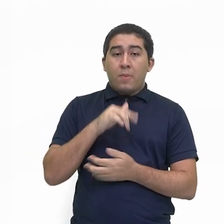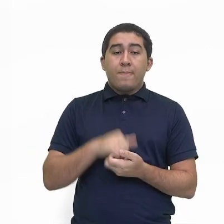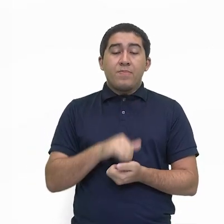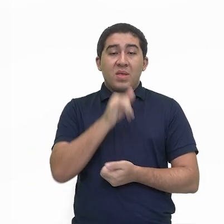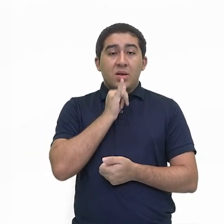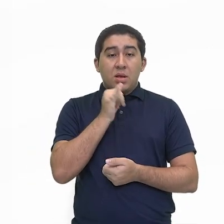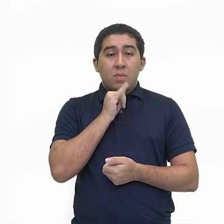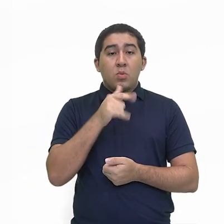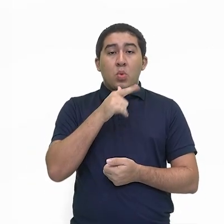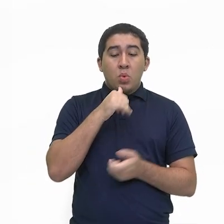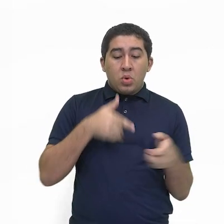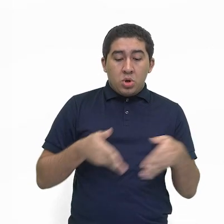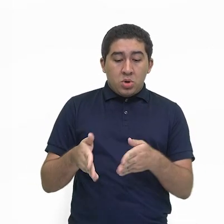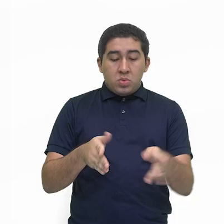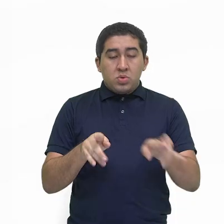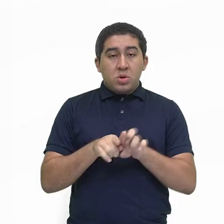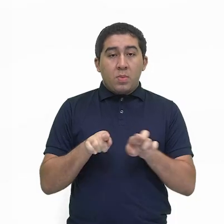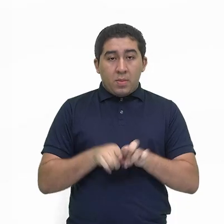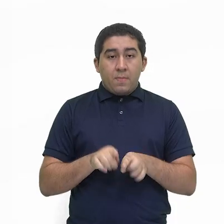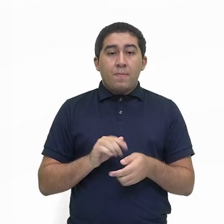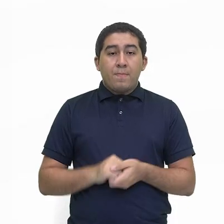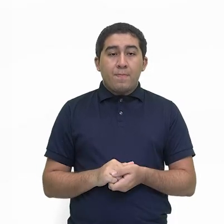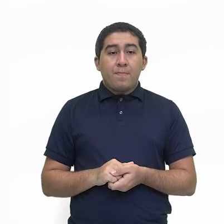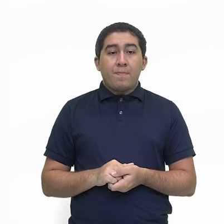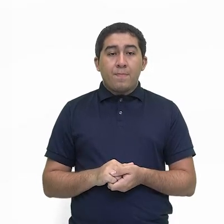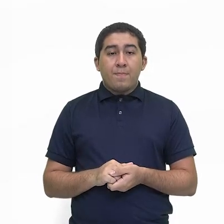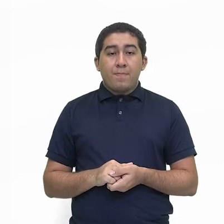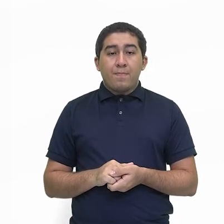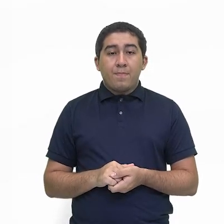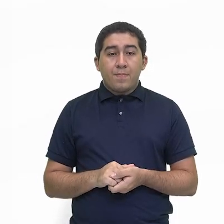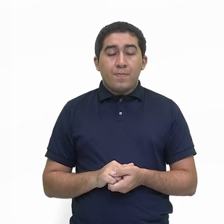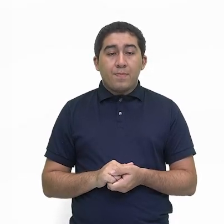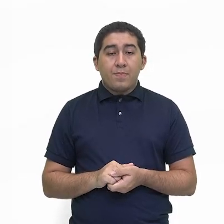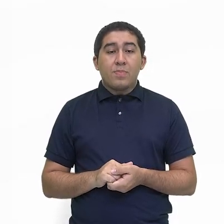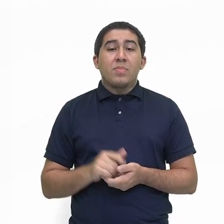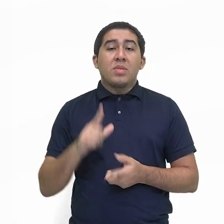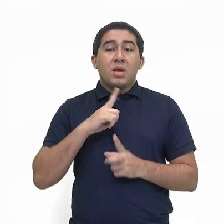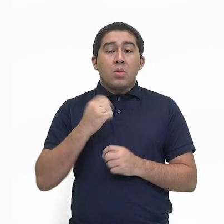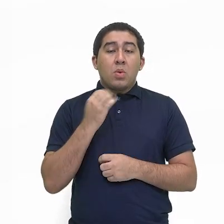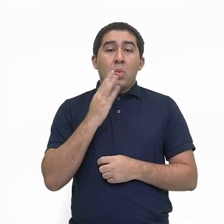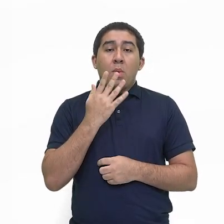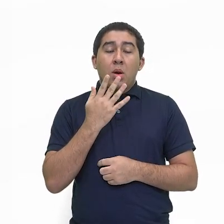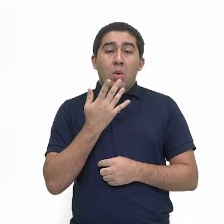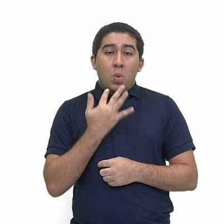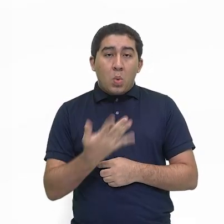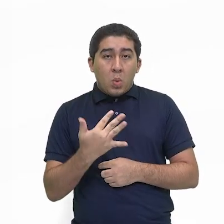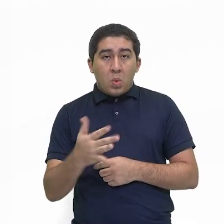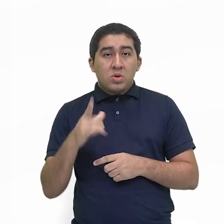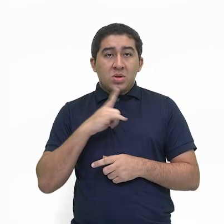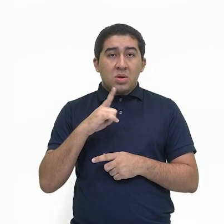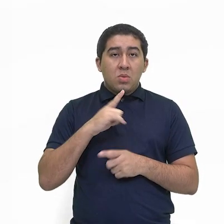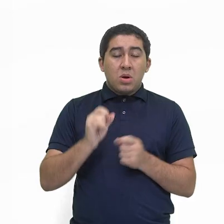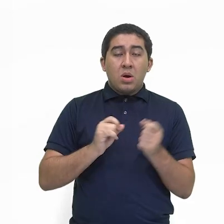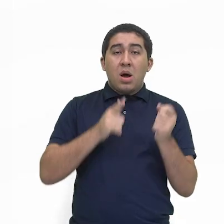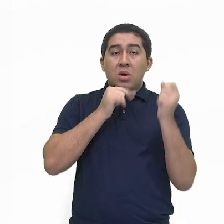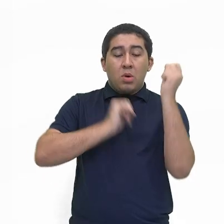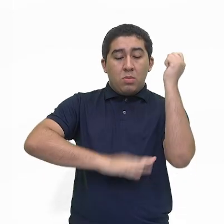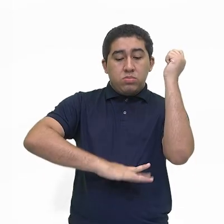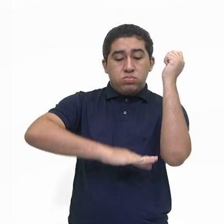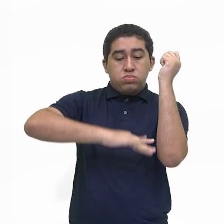como rios e lagos, que acabam adquirindo uma coloração turva, ficando com